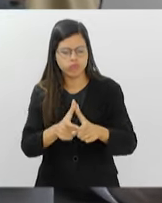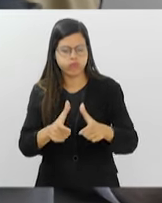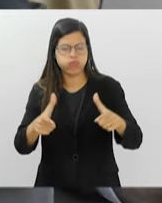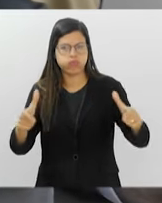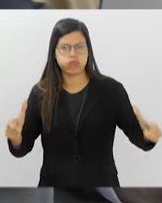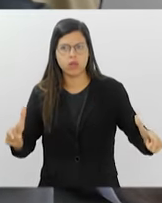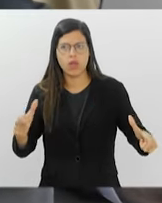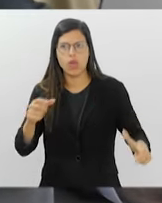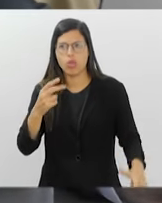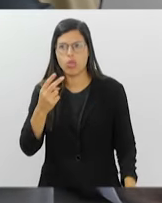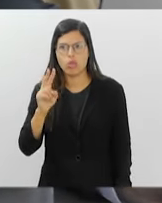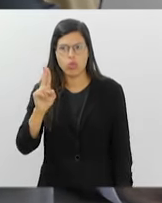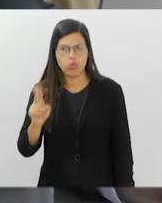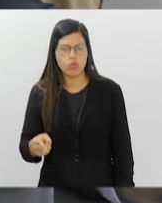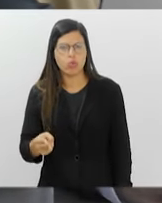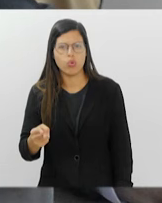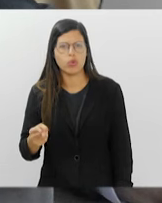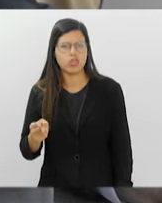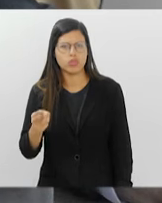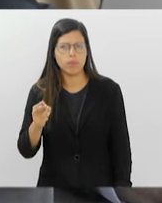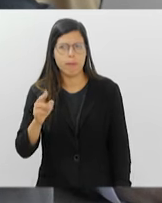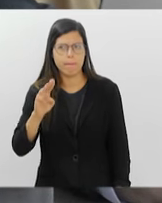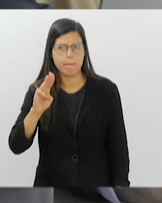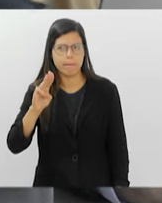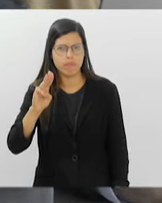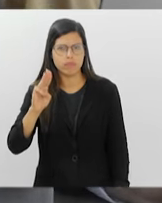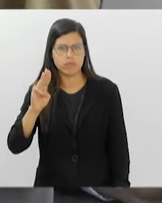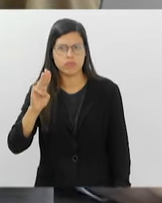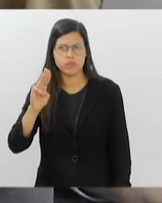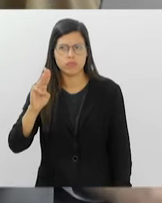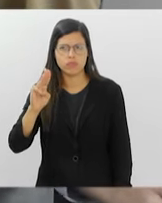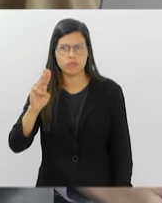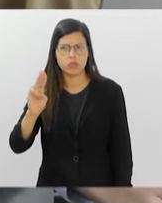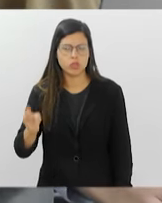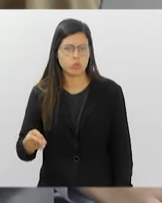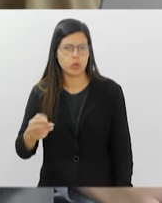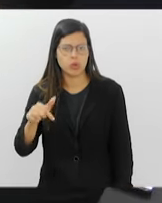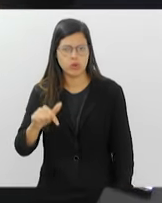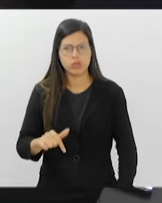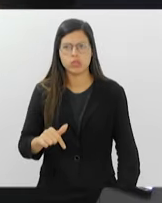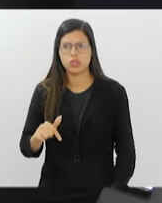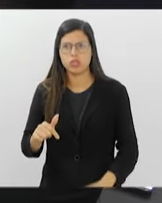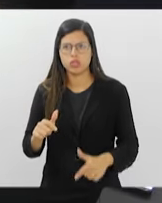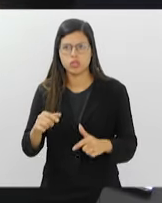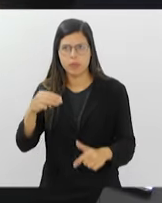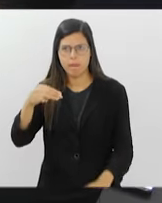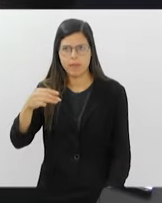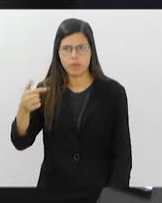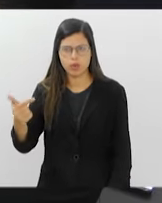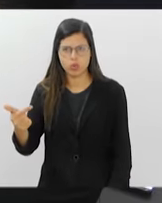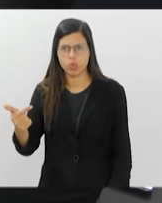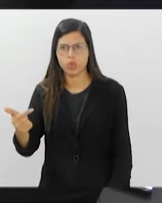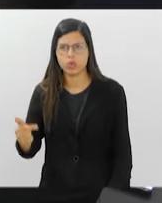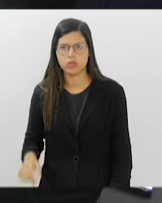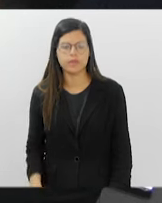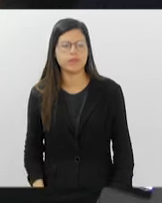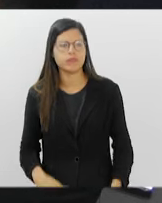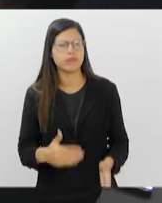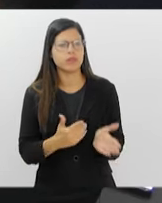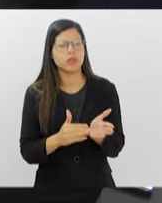2 milhões 3 milhões de met Quad eu não secretário desculpa interrompê-lo Senor tá o senhor tá me dizendo que nunca